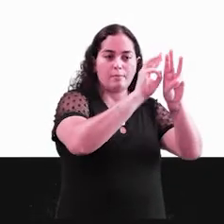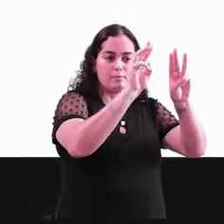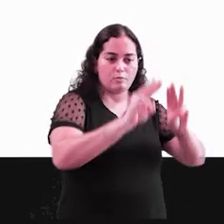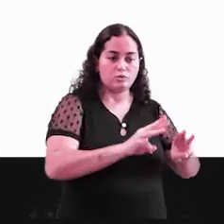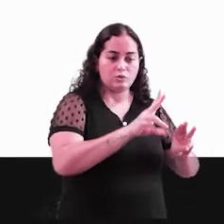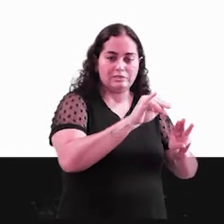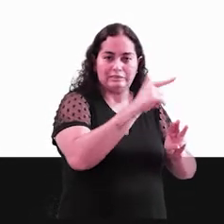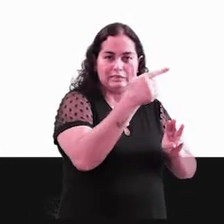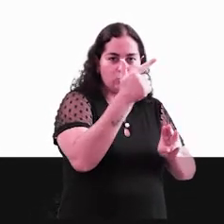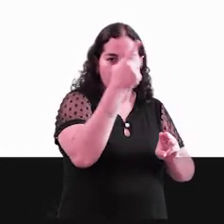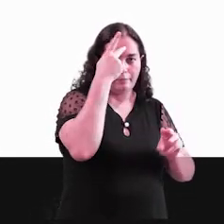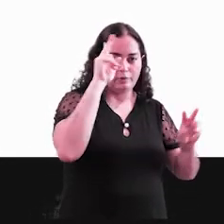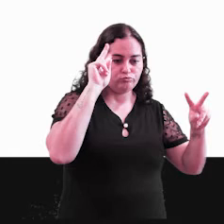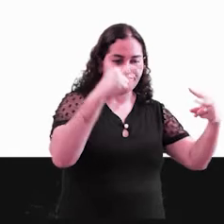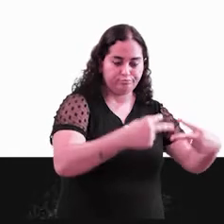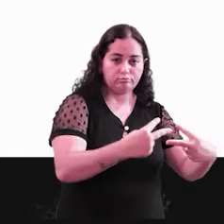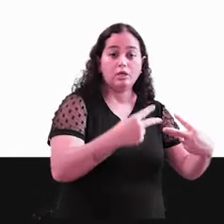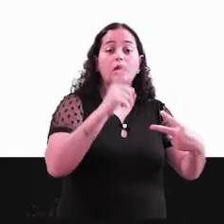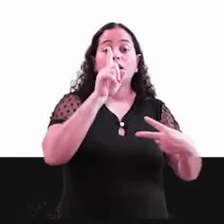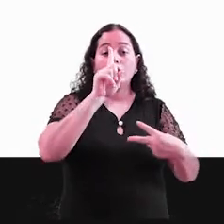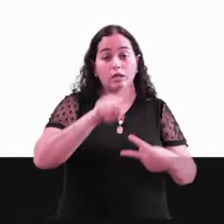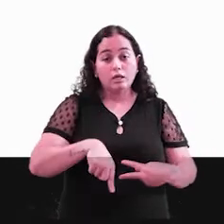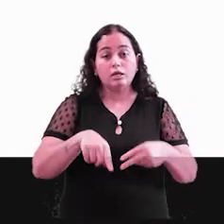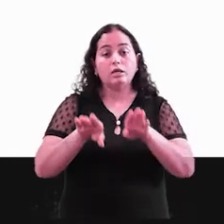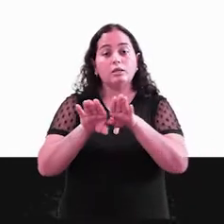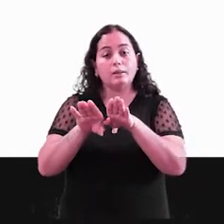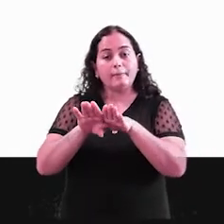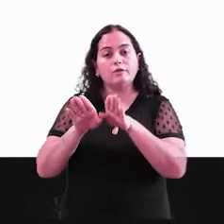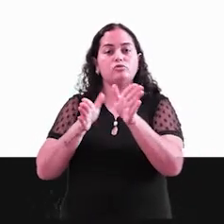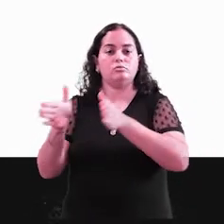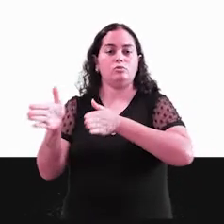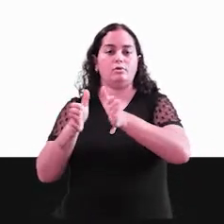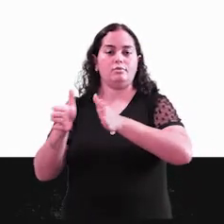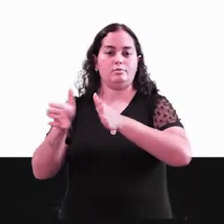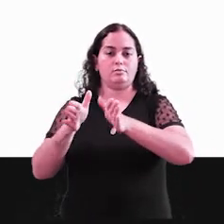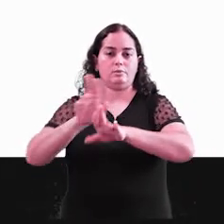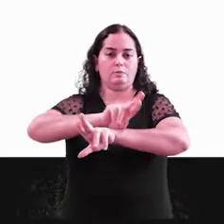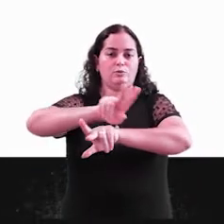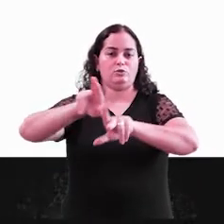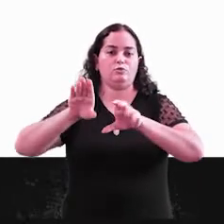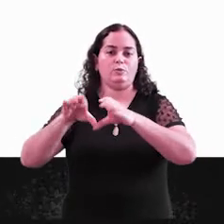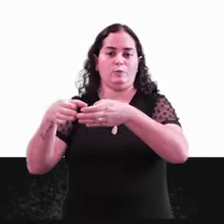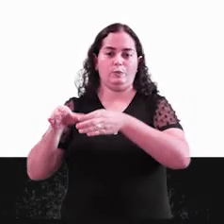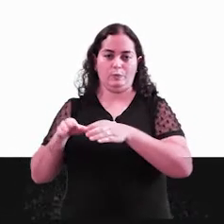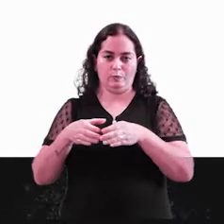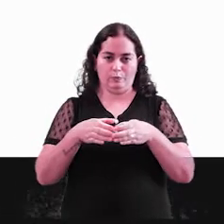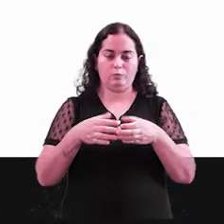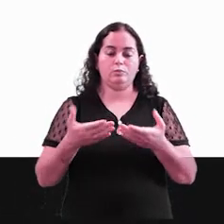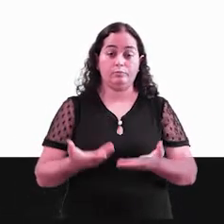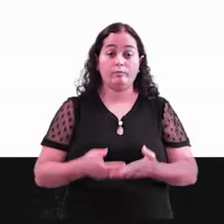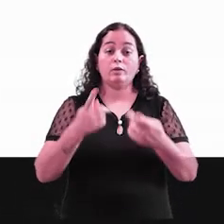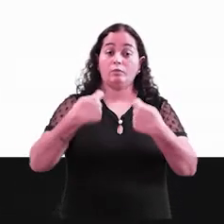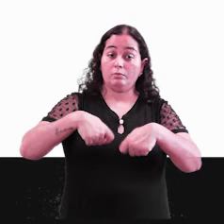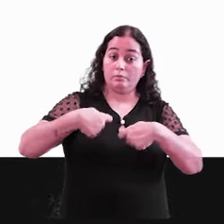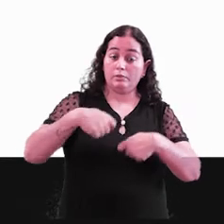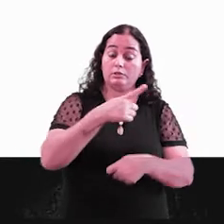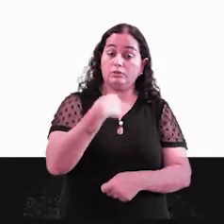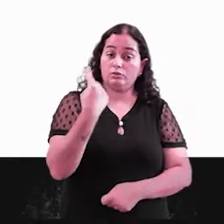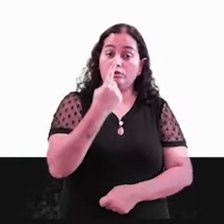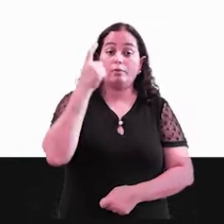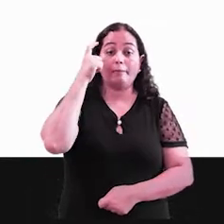falar sem exposição que seja acessível para esse público, para os diferentes públicos. é preciso que a